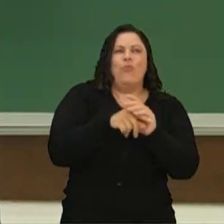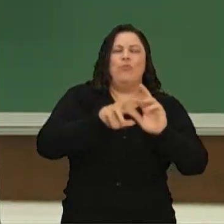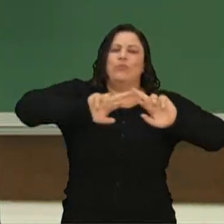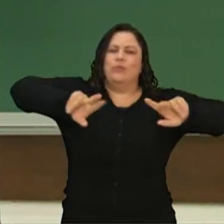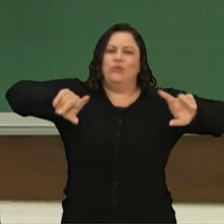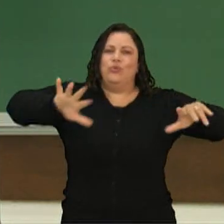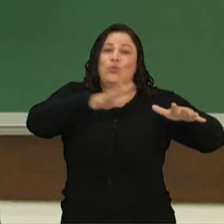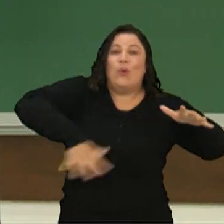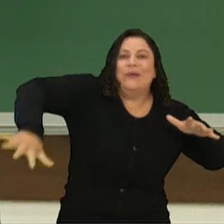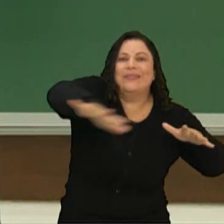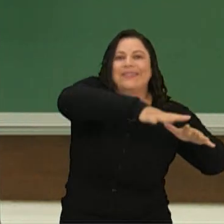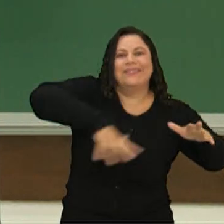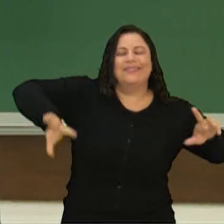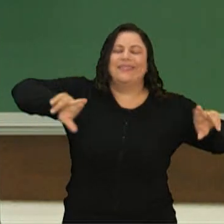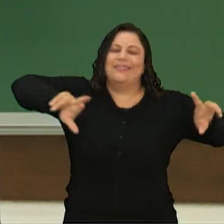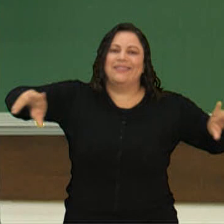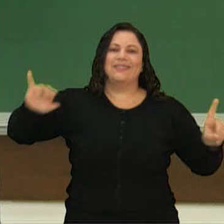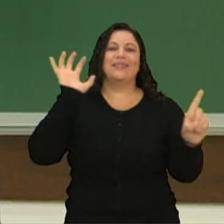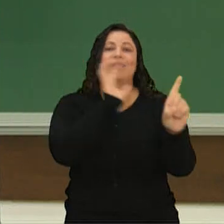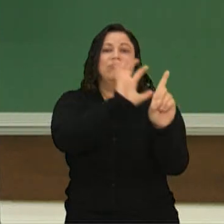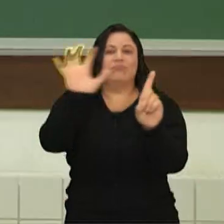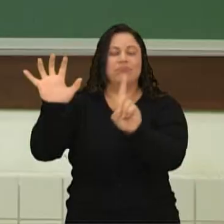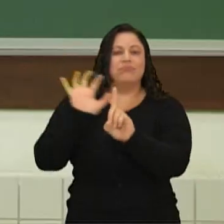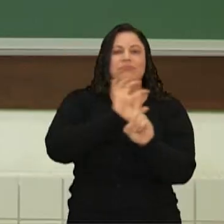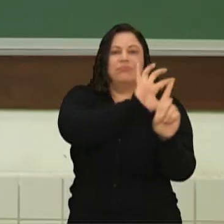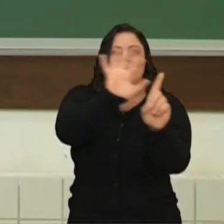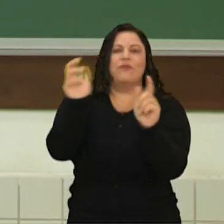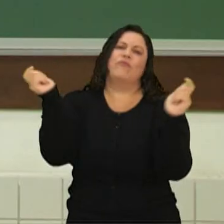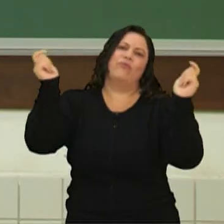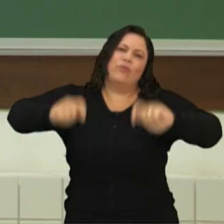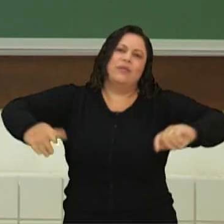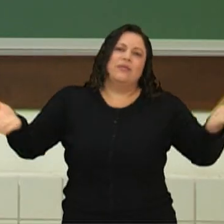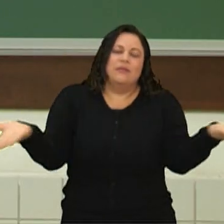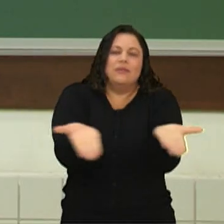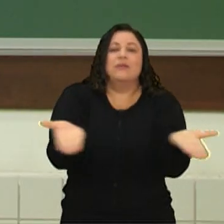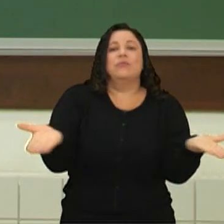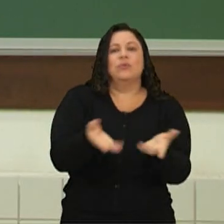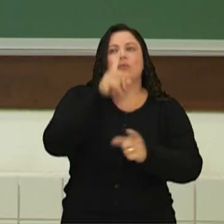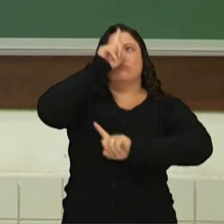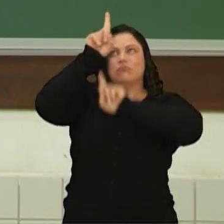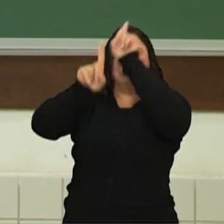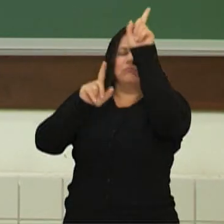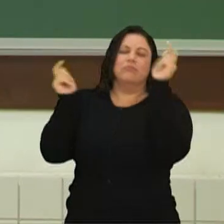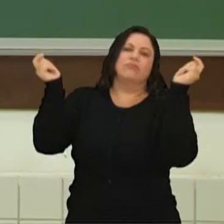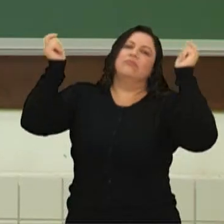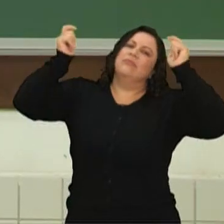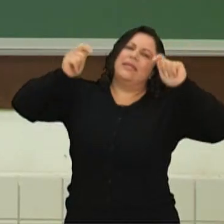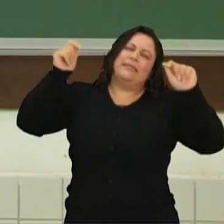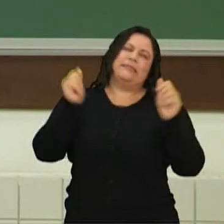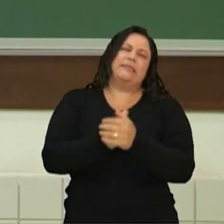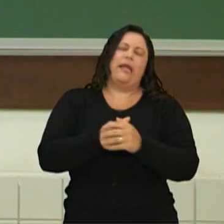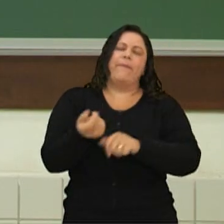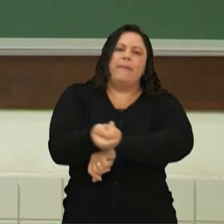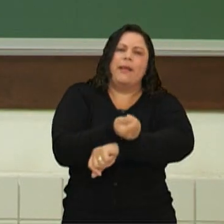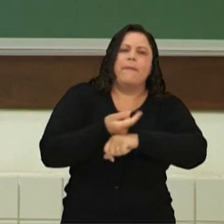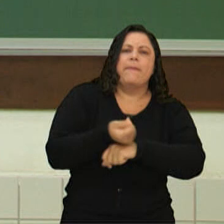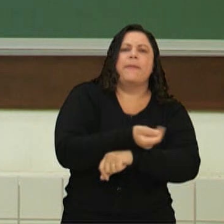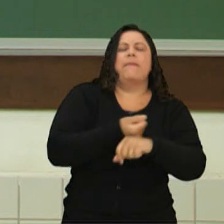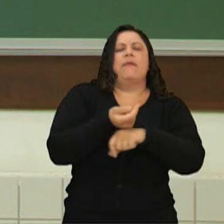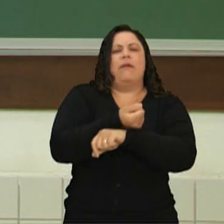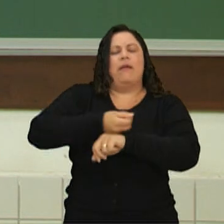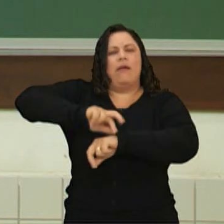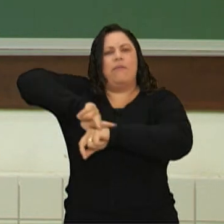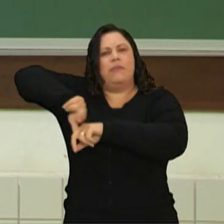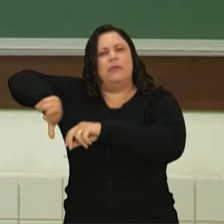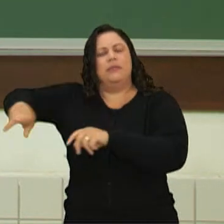Então, toda a influência que nós temos hoje, tá? Da ideia de sermos capitalistas, materialistas,